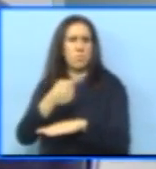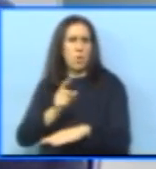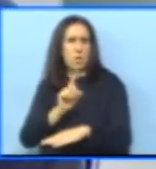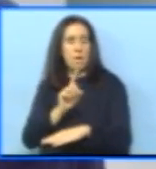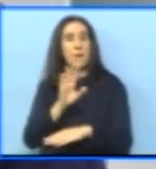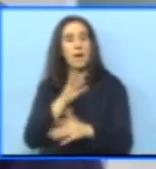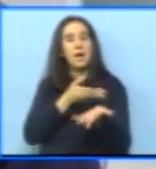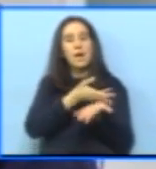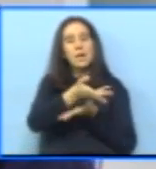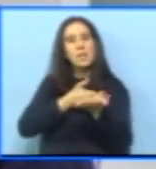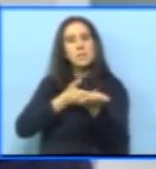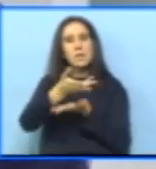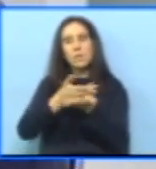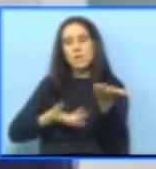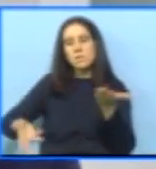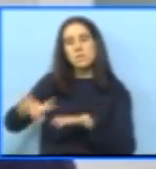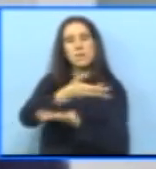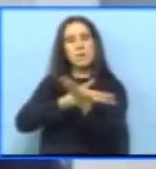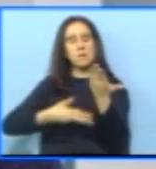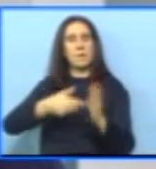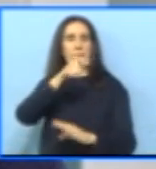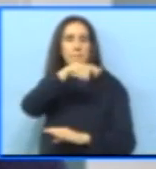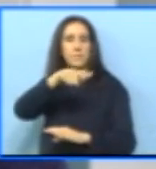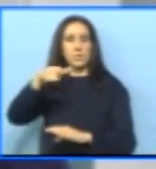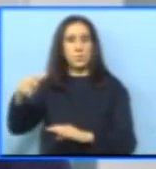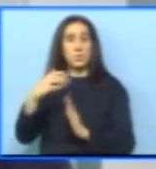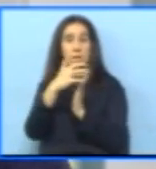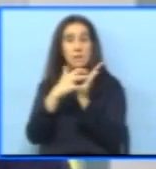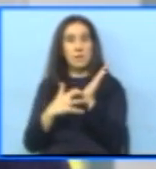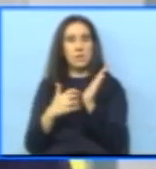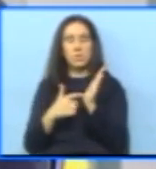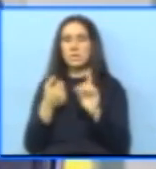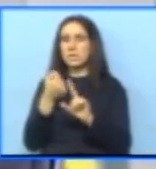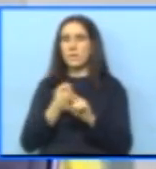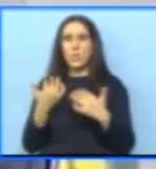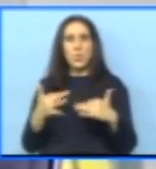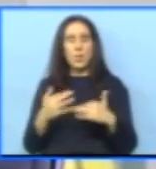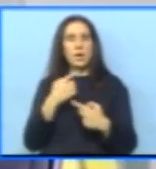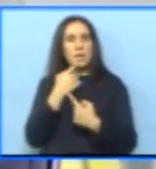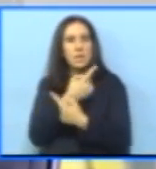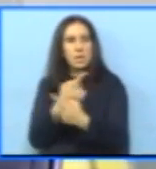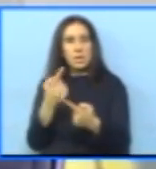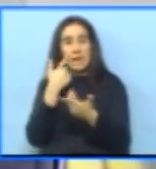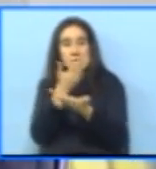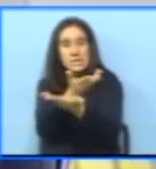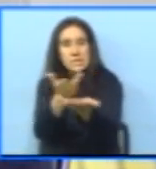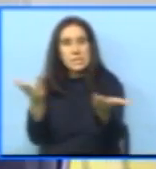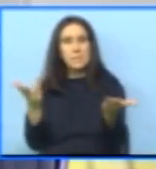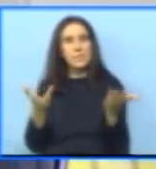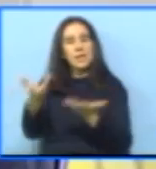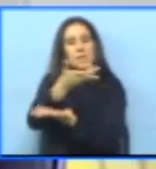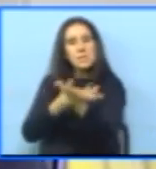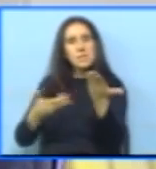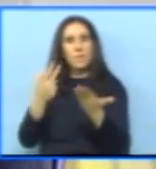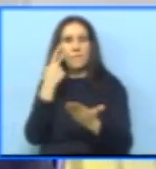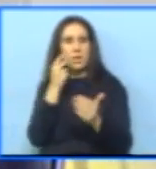e de inter-relações entre as pessoas. E então o texto é um enorme desafio a dizer que as vossas relações, que a vossa maneira de